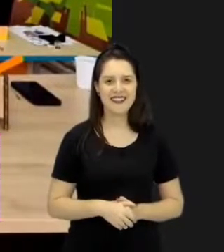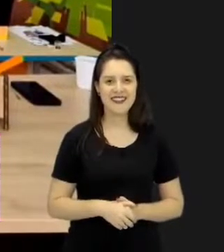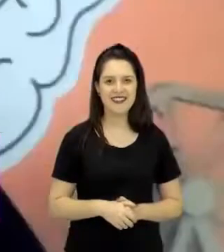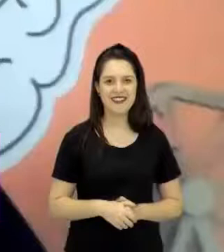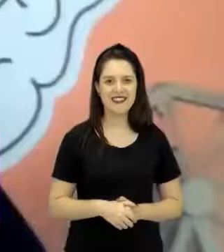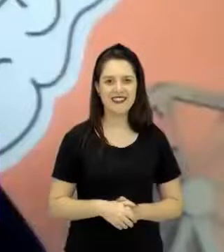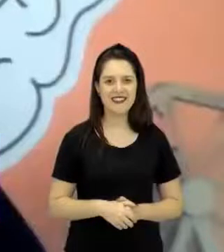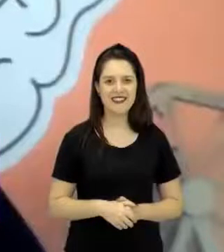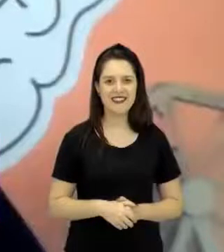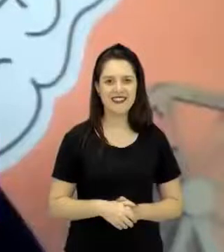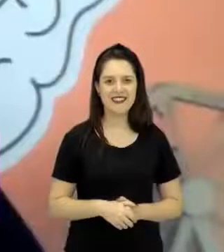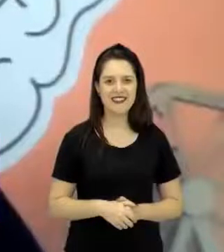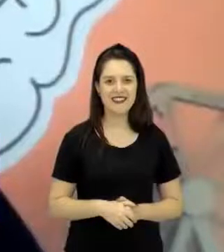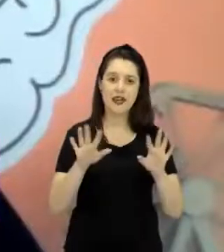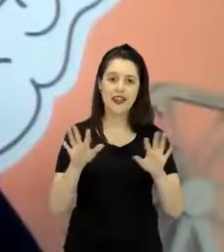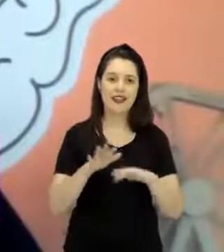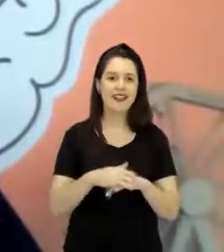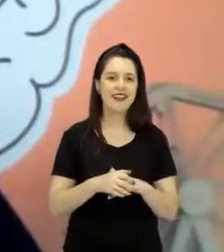Oi, gente.